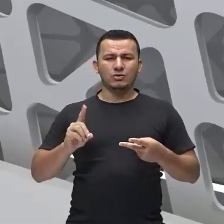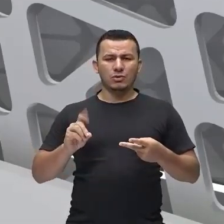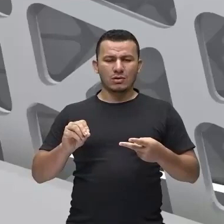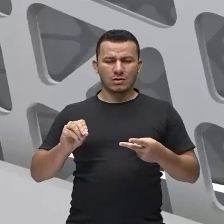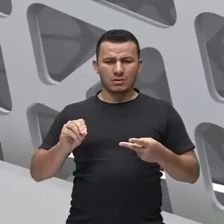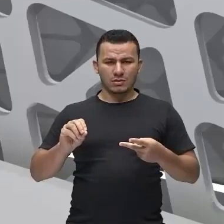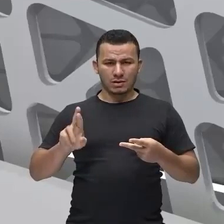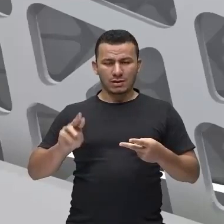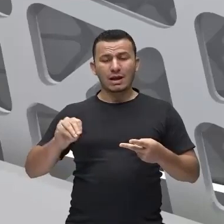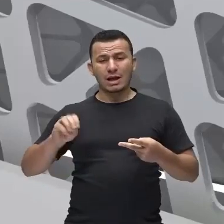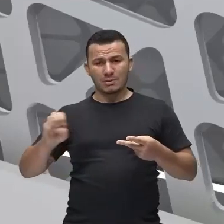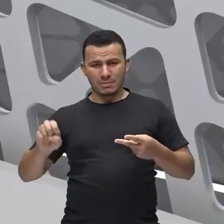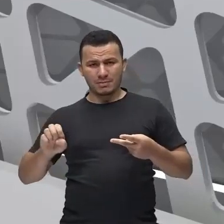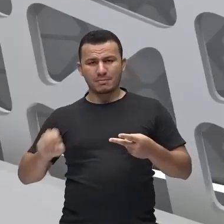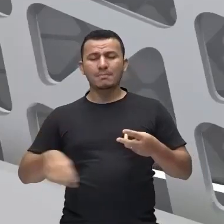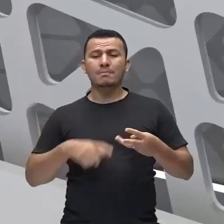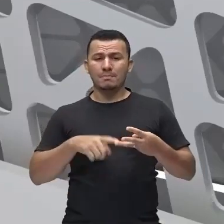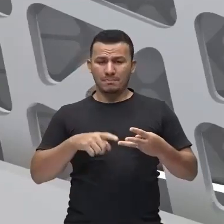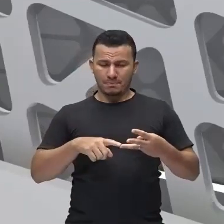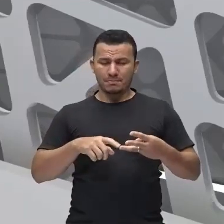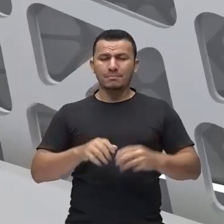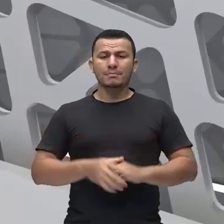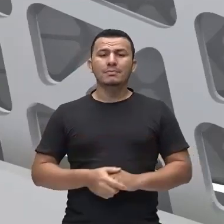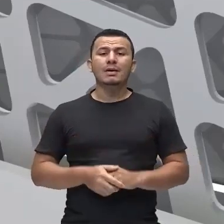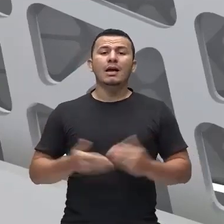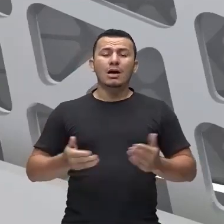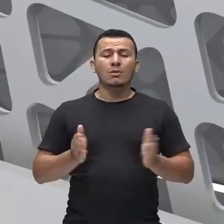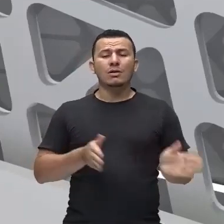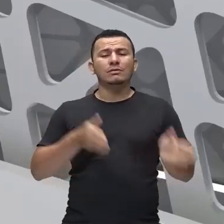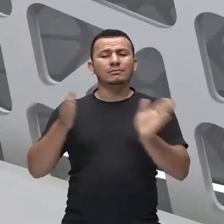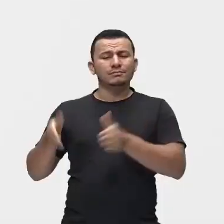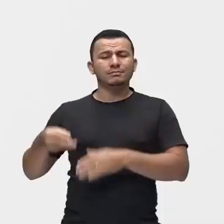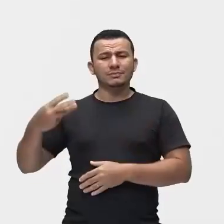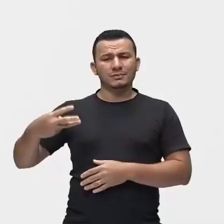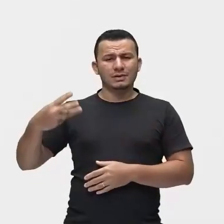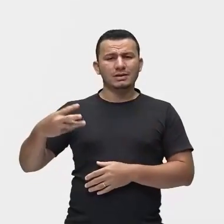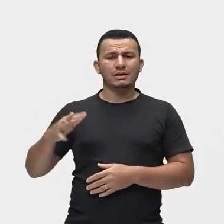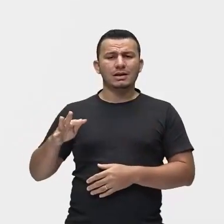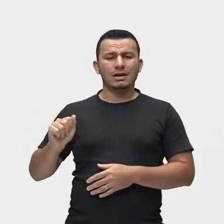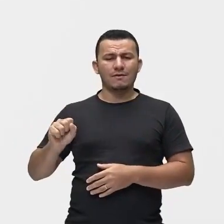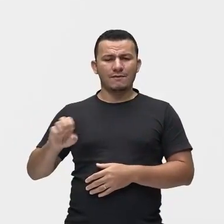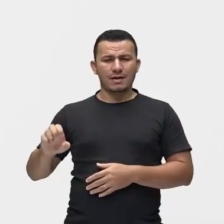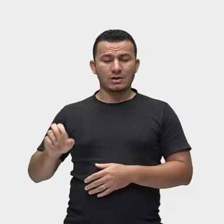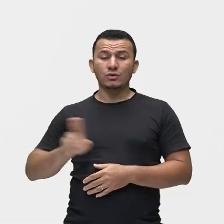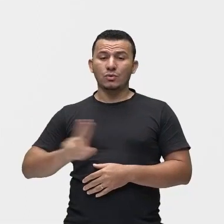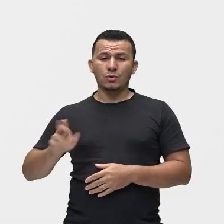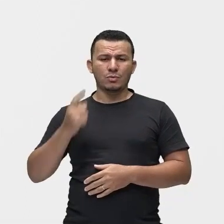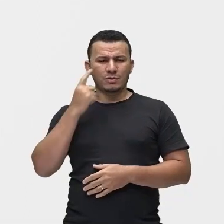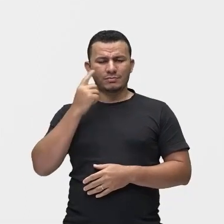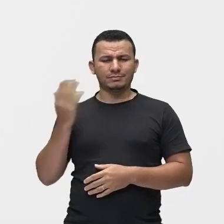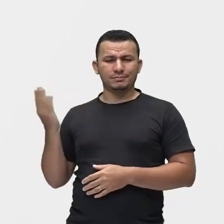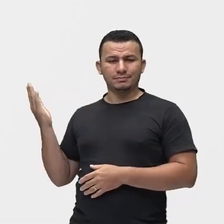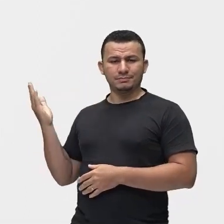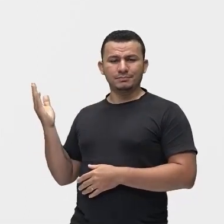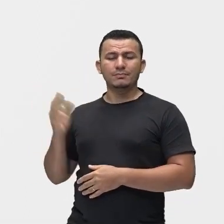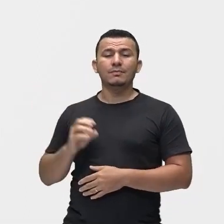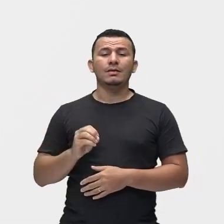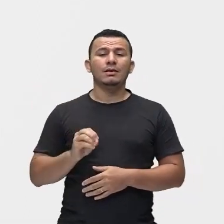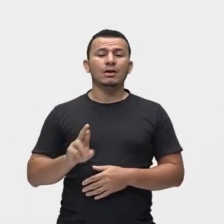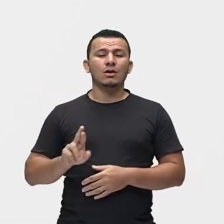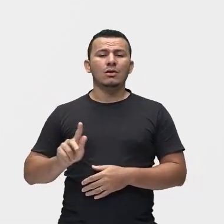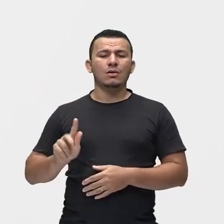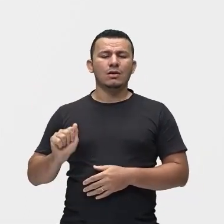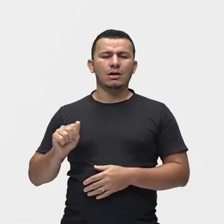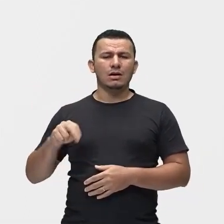bem? Vamos então à 3ª fase, que é chamada de organogênese. É o